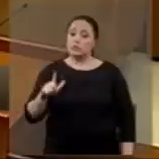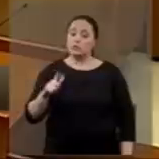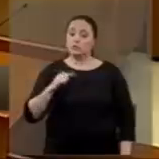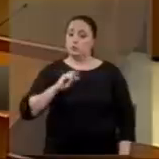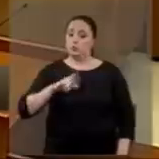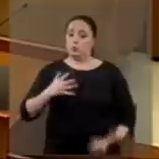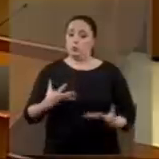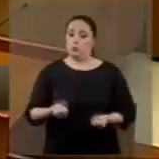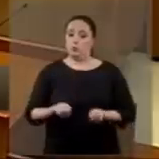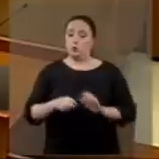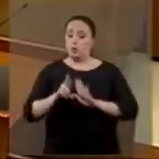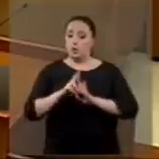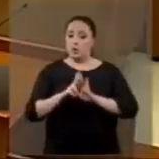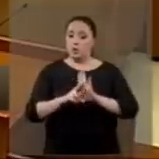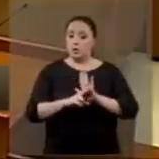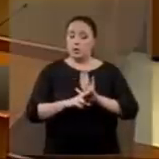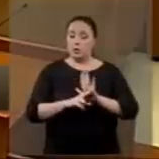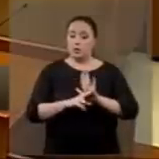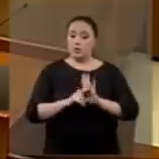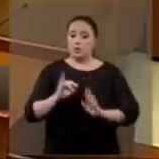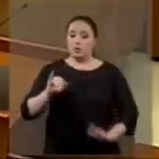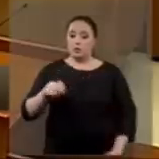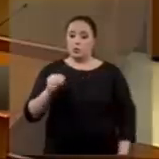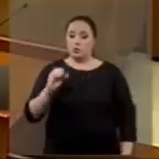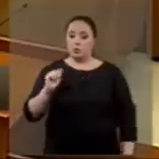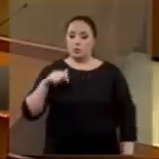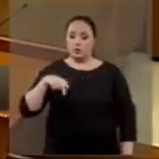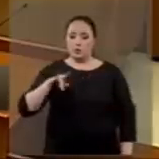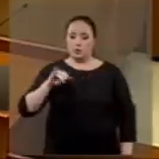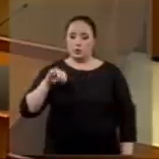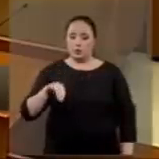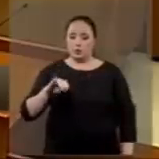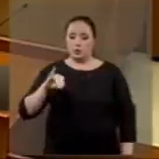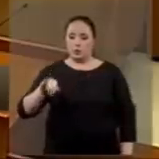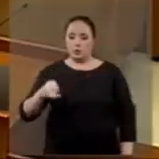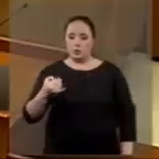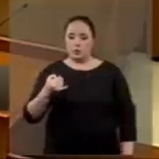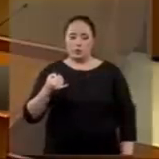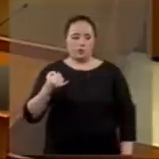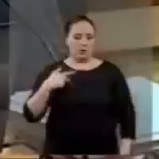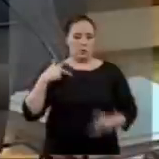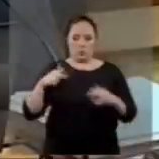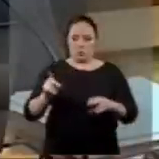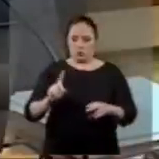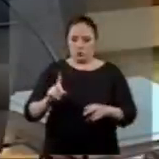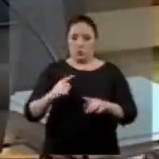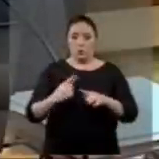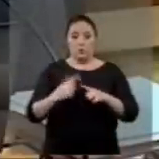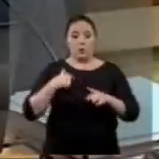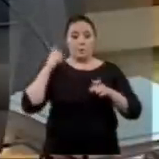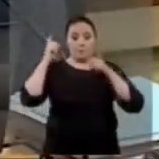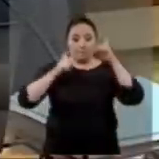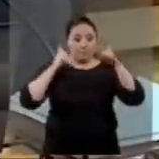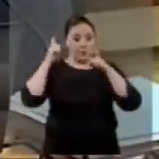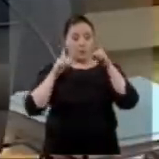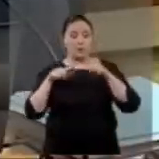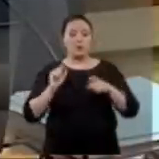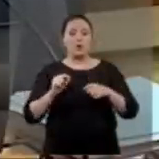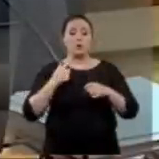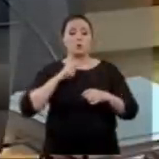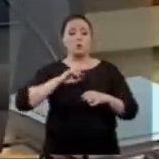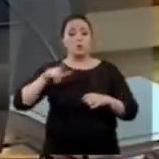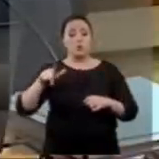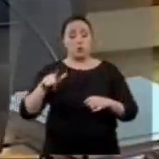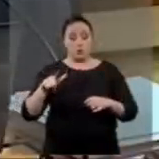critérios do ministro Joaquim Barbosa. Sim. Porque a minha preocupação que eu manifestei foi exatamente